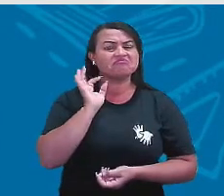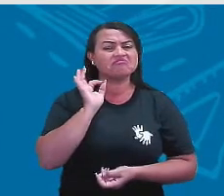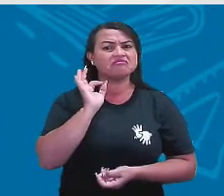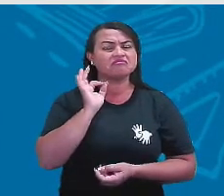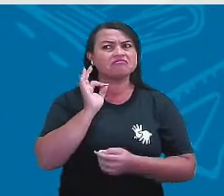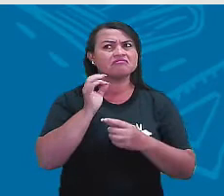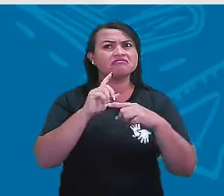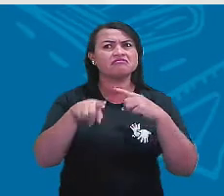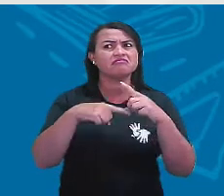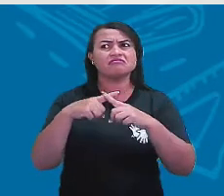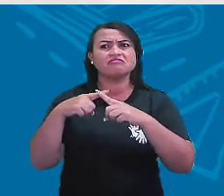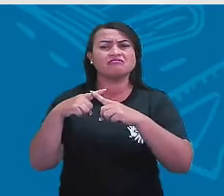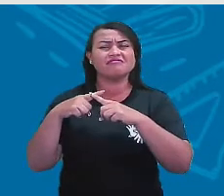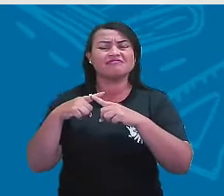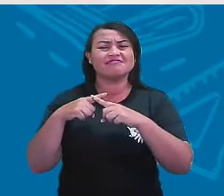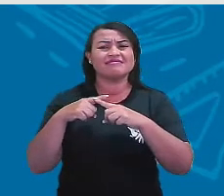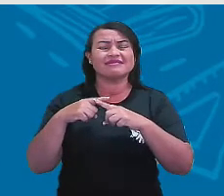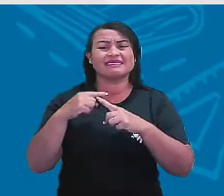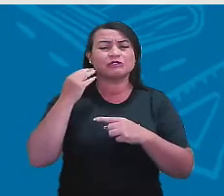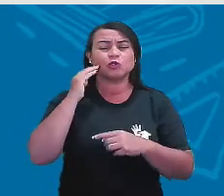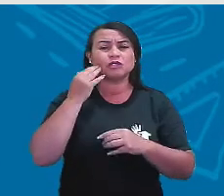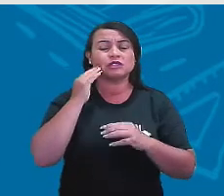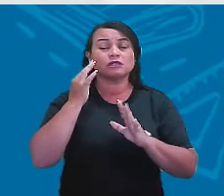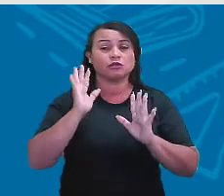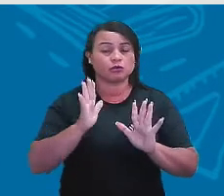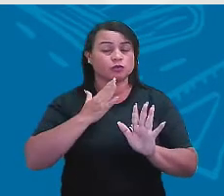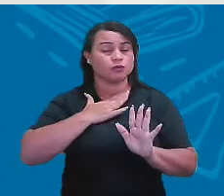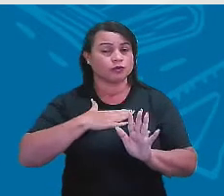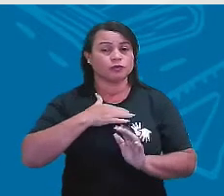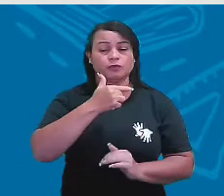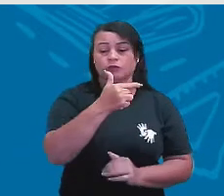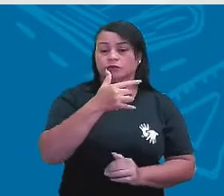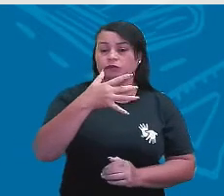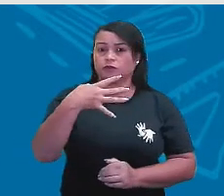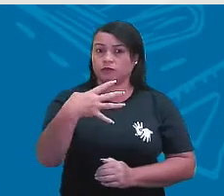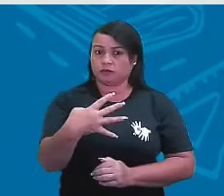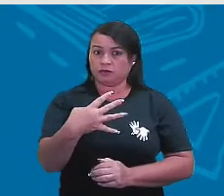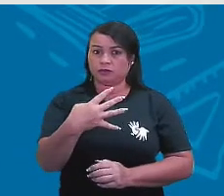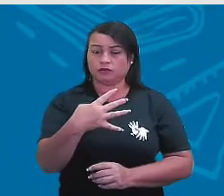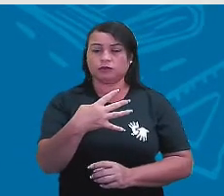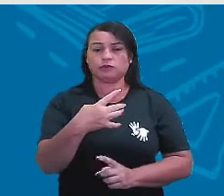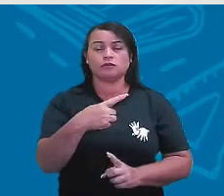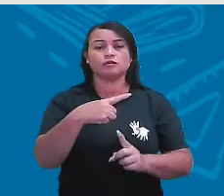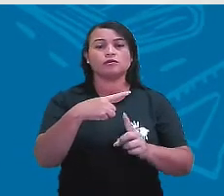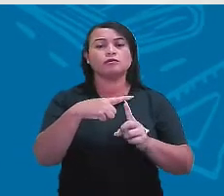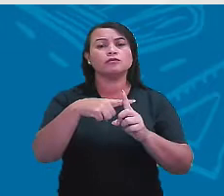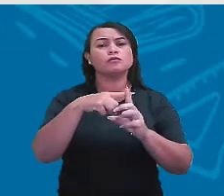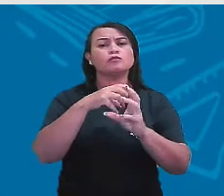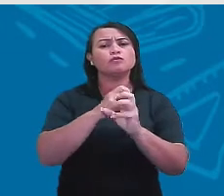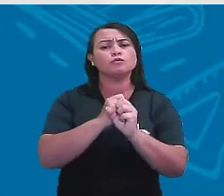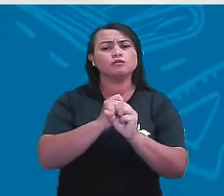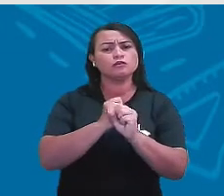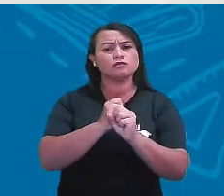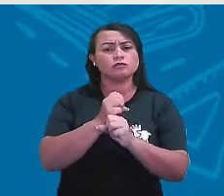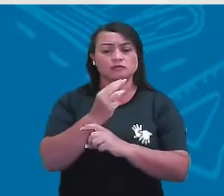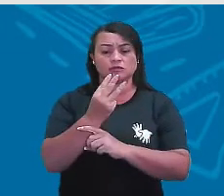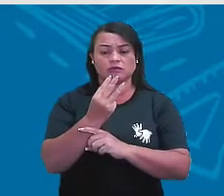na multiplicação. É como se você pegasse o 24 e somasse ele 3